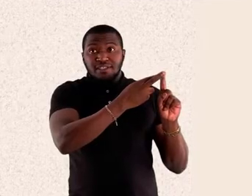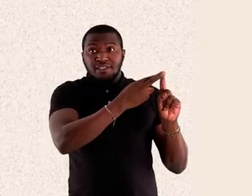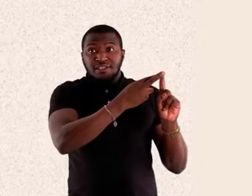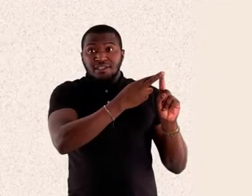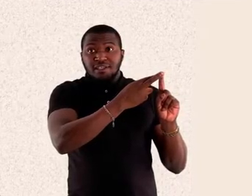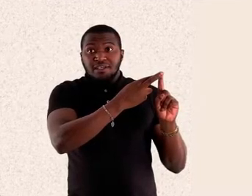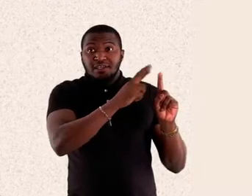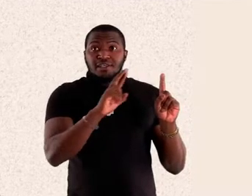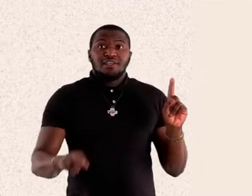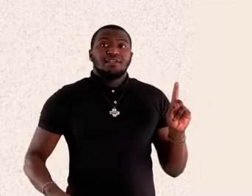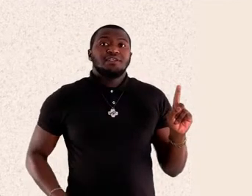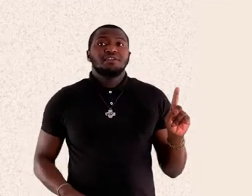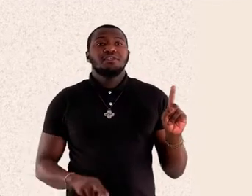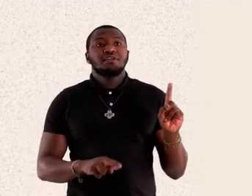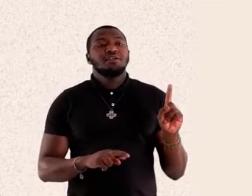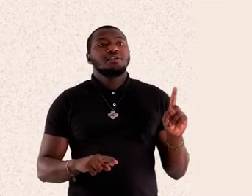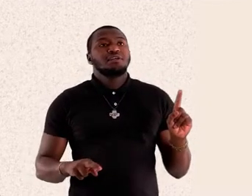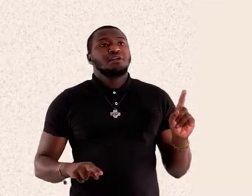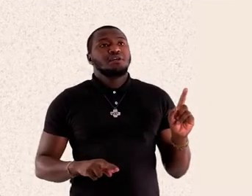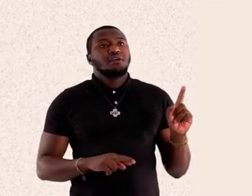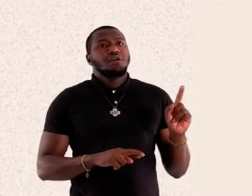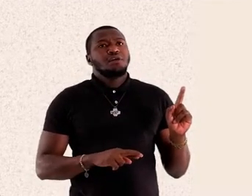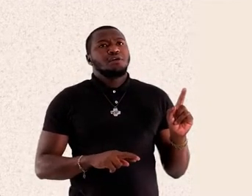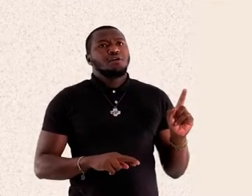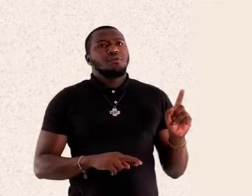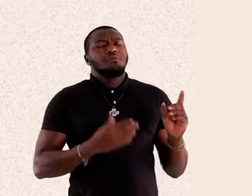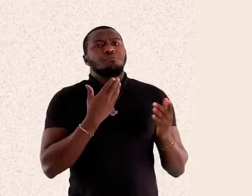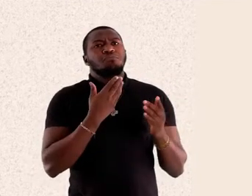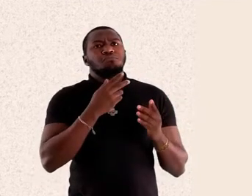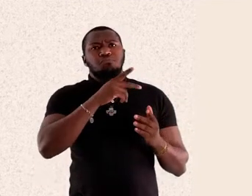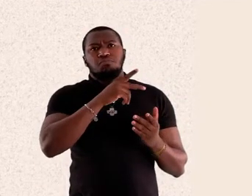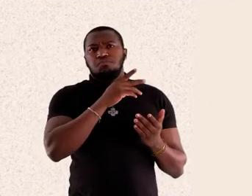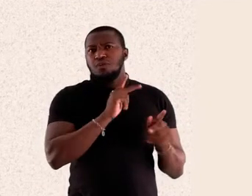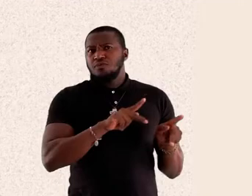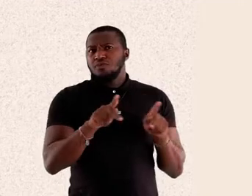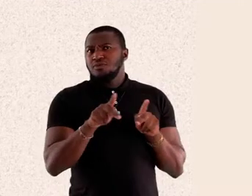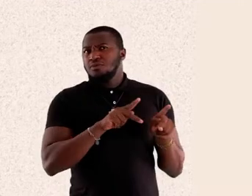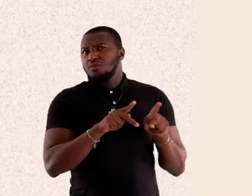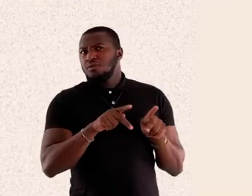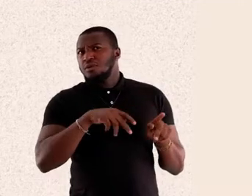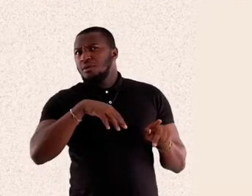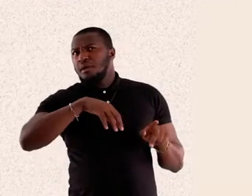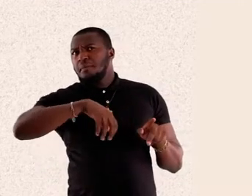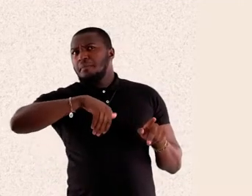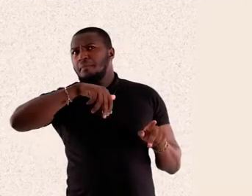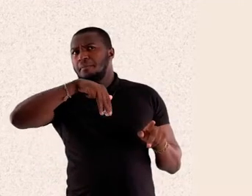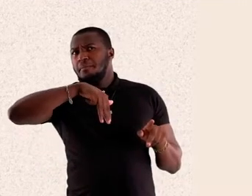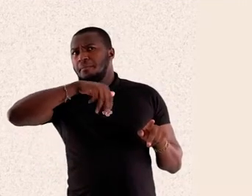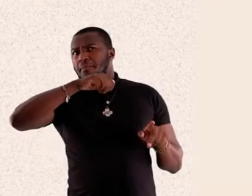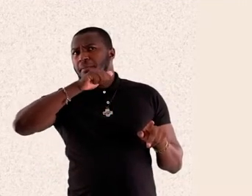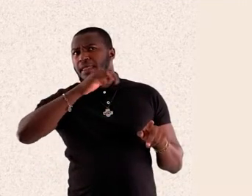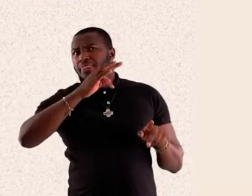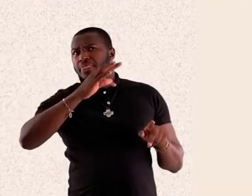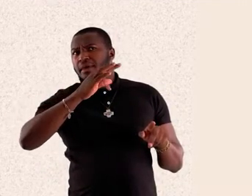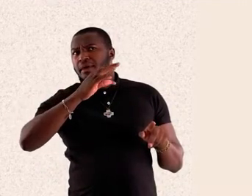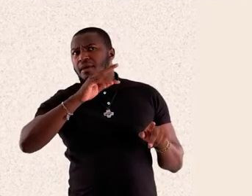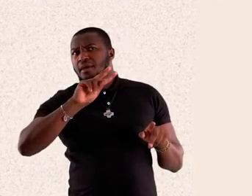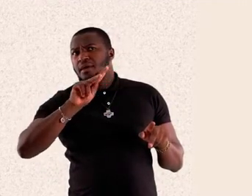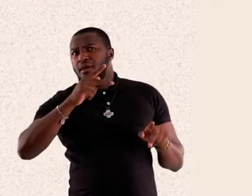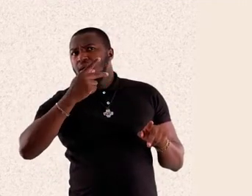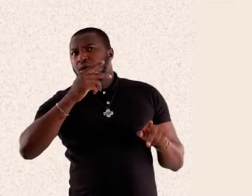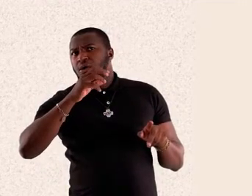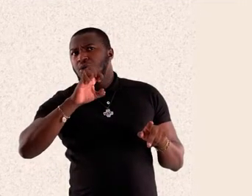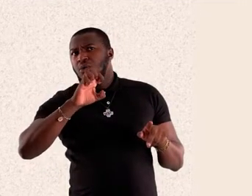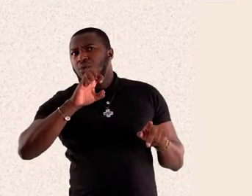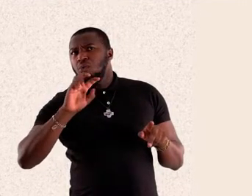professor que me deu aula mate Matthew liberman esse livro é um livro incrível mas eu